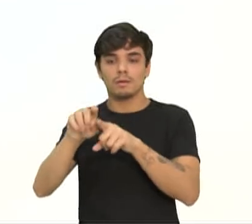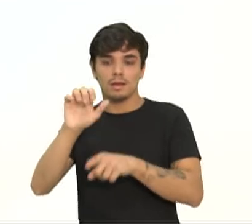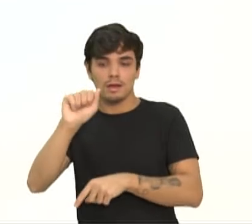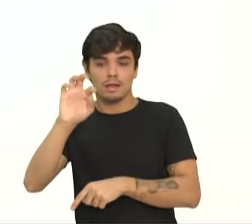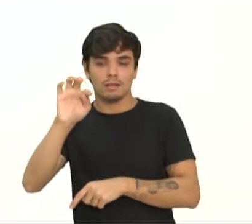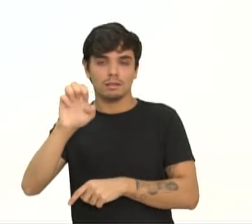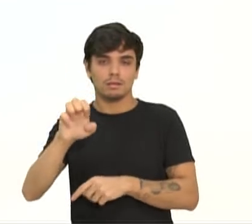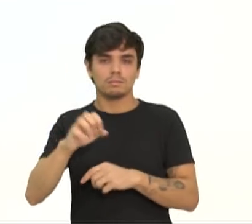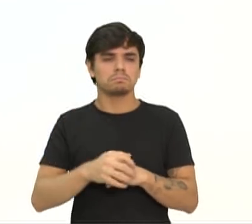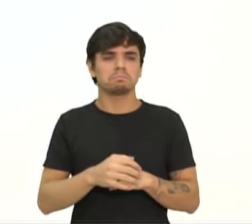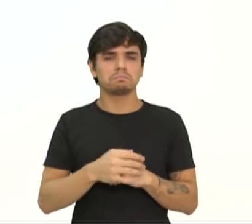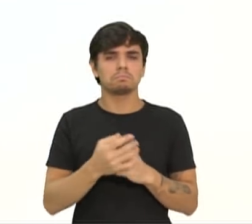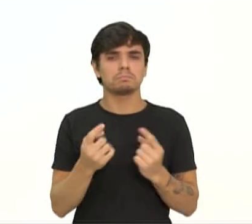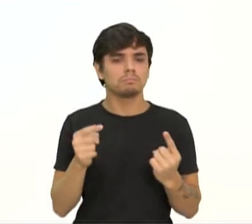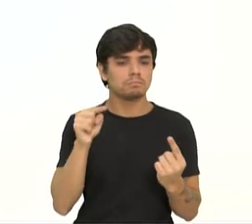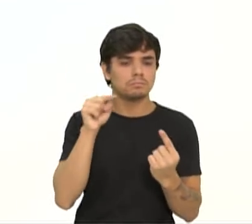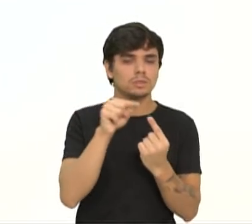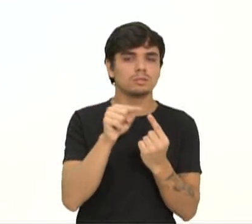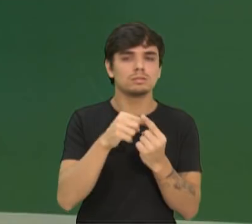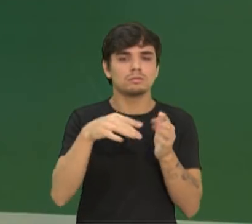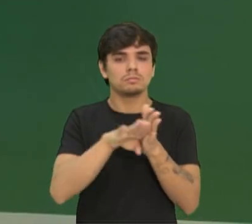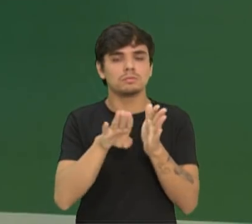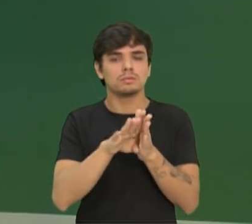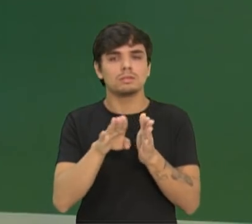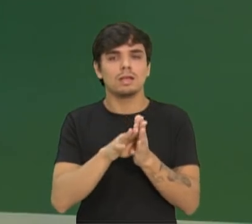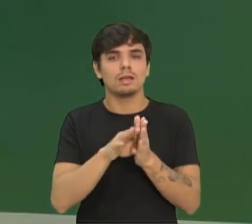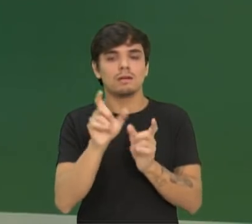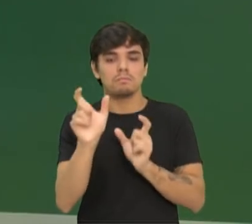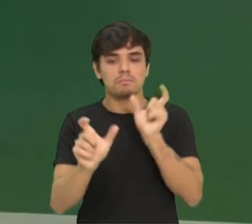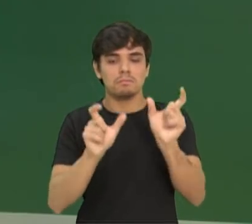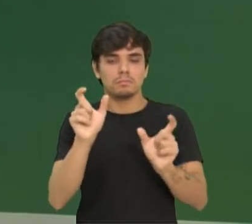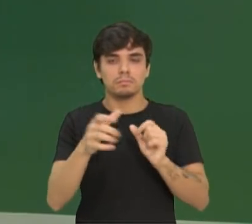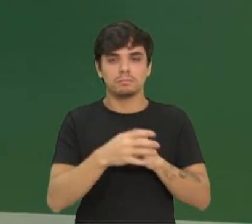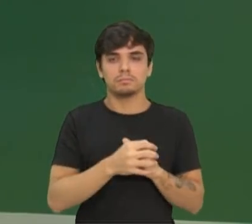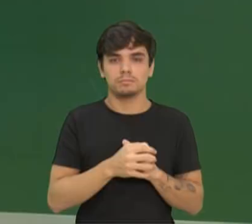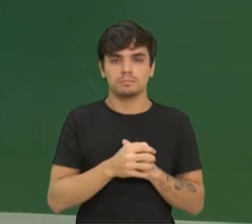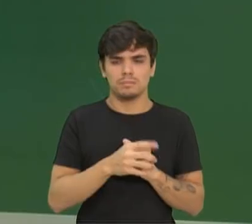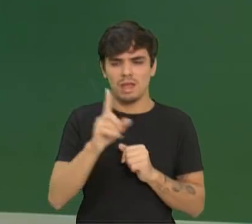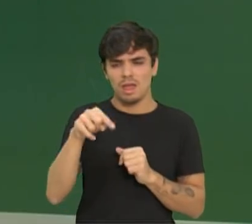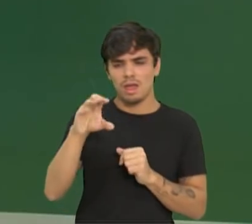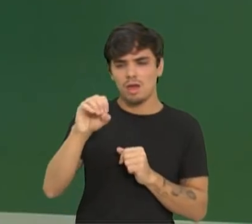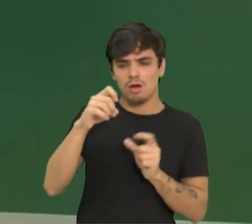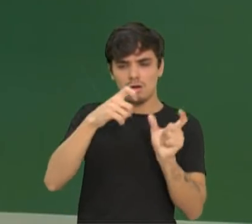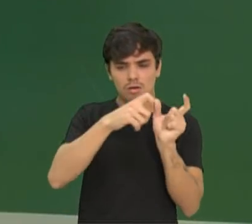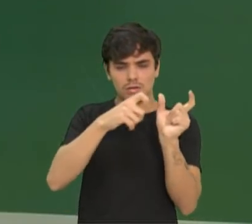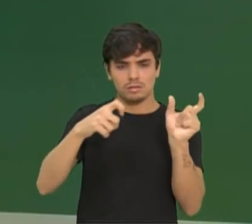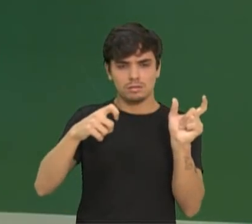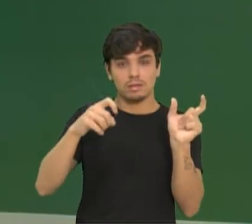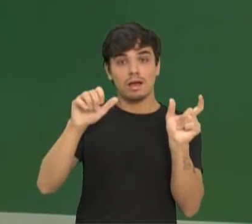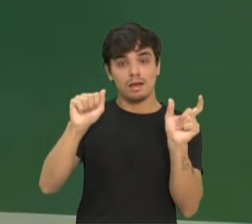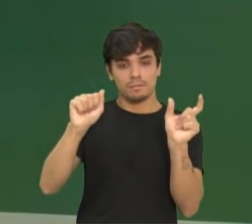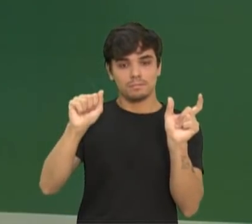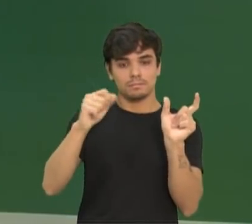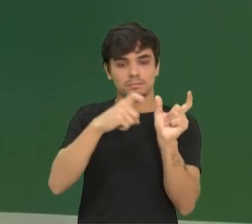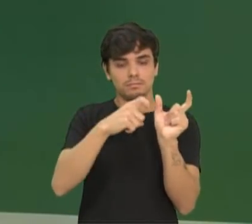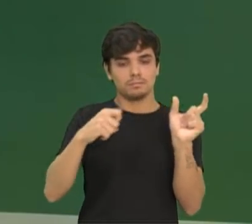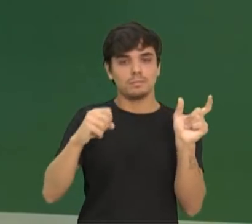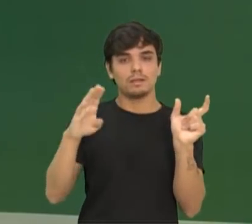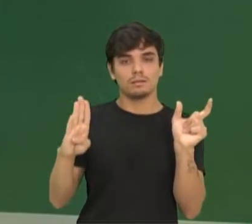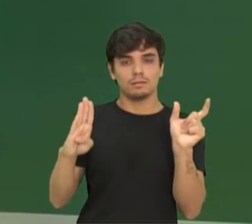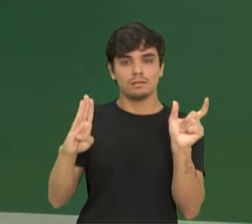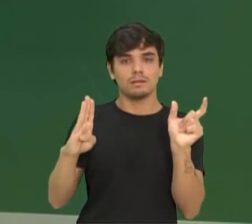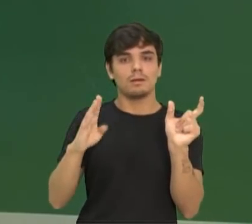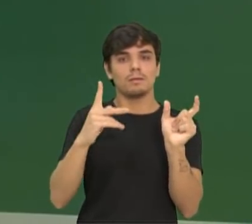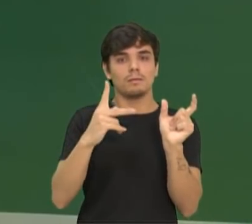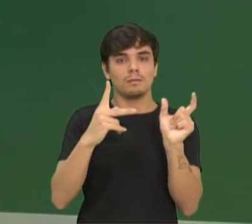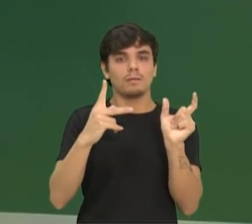chega em relação à acentuação dessas palavras? Letra A, são oxítonas. Letra B, são paroxítonas. Letra